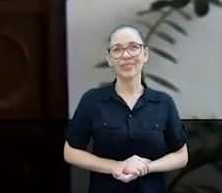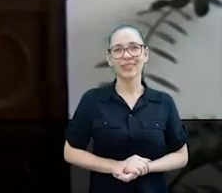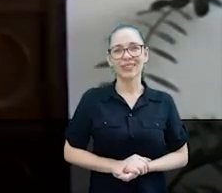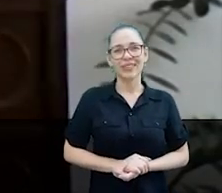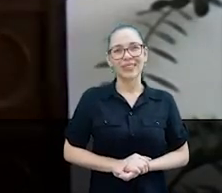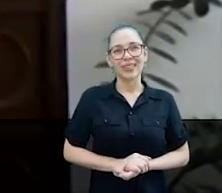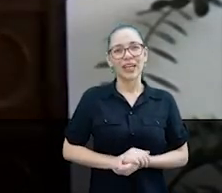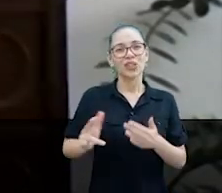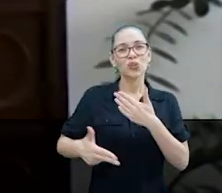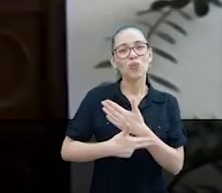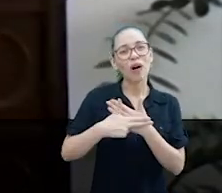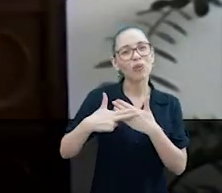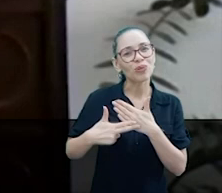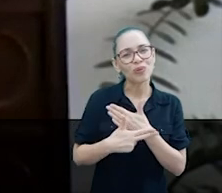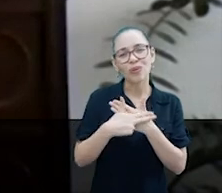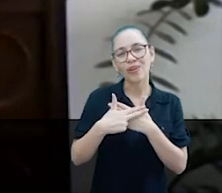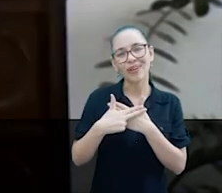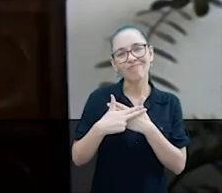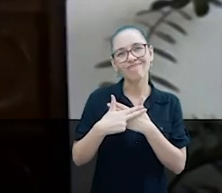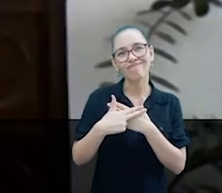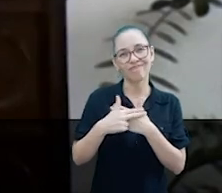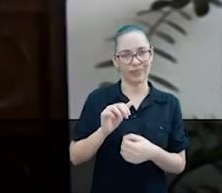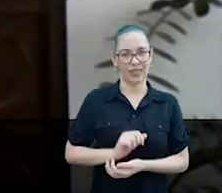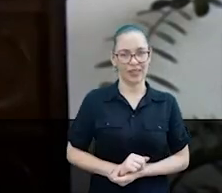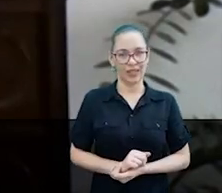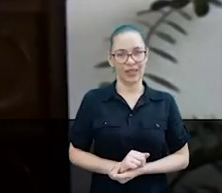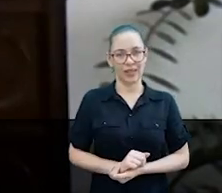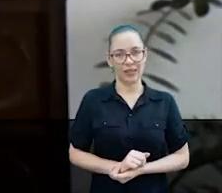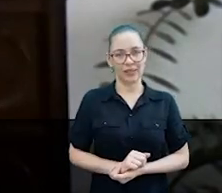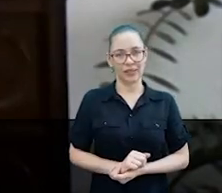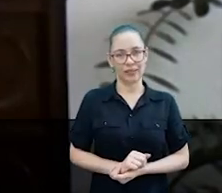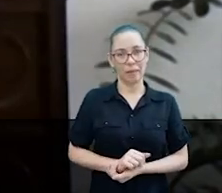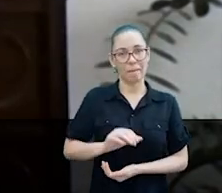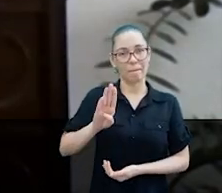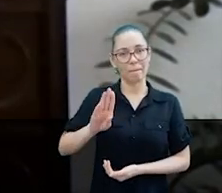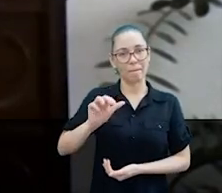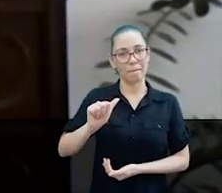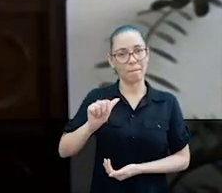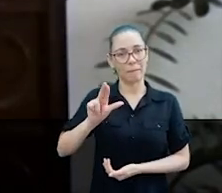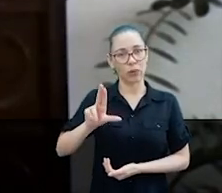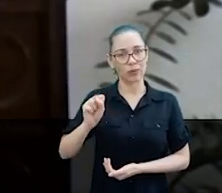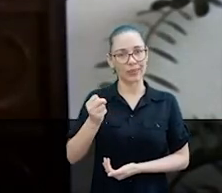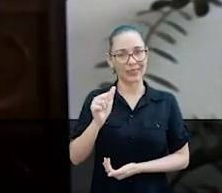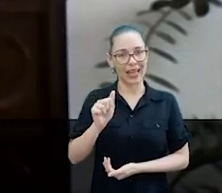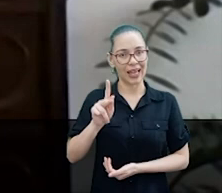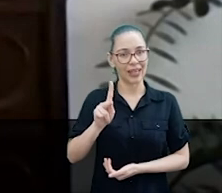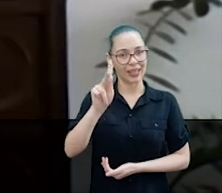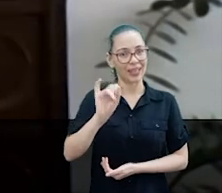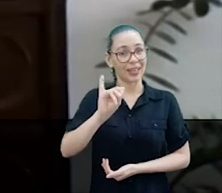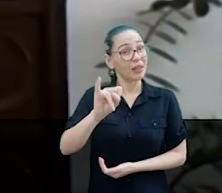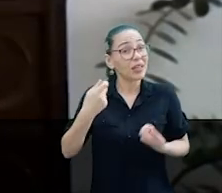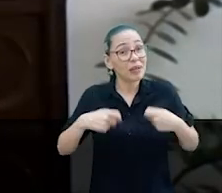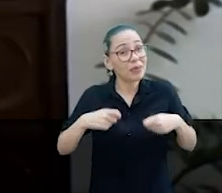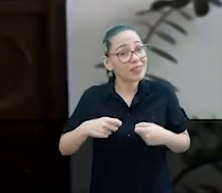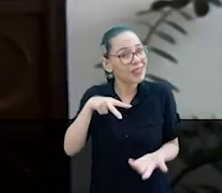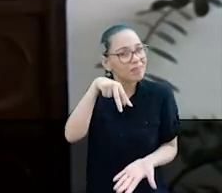acompanhou ele como, acho que um mantra, assim, da ética militante dele, é uma frase do